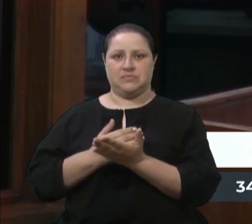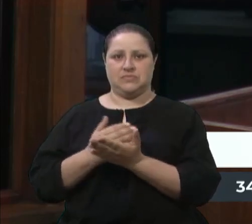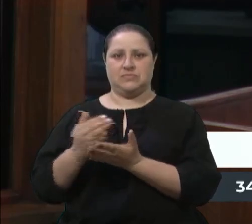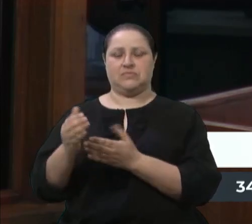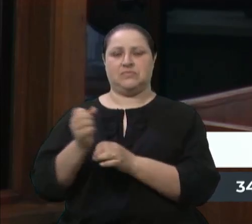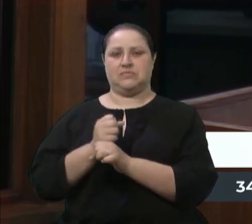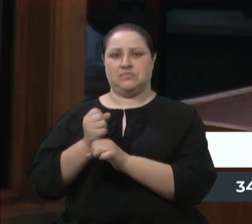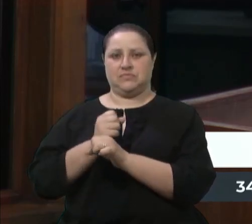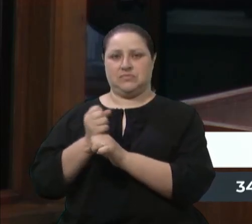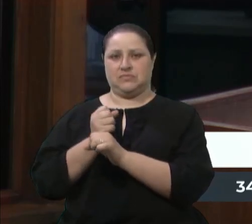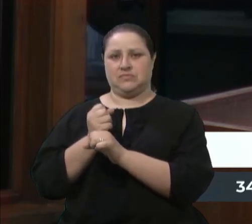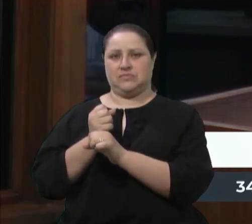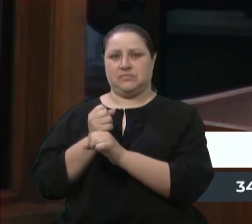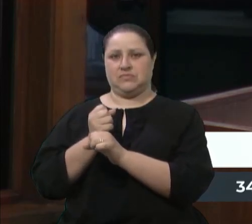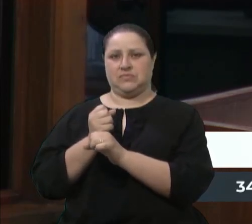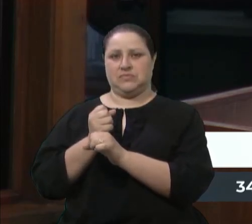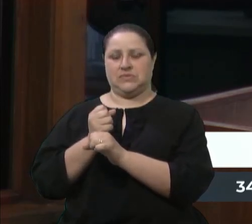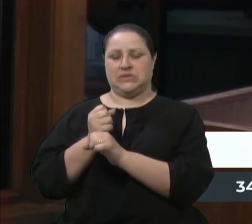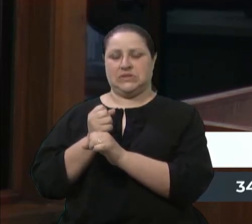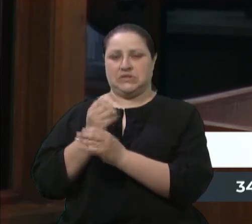letivos ou